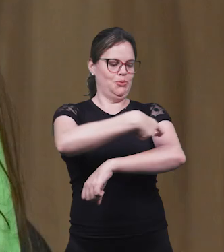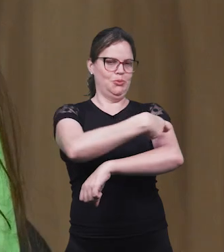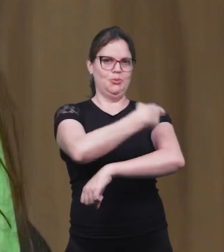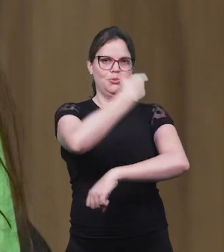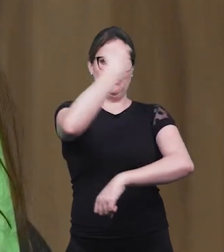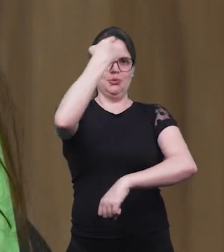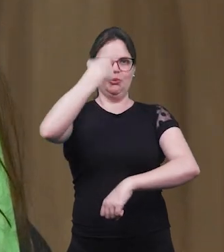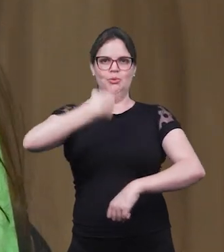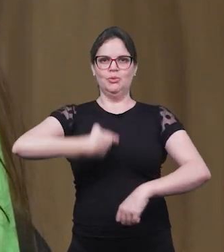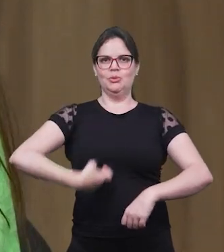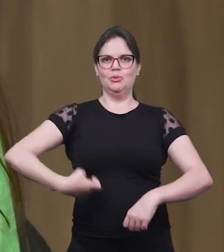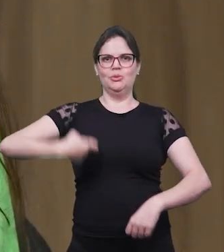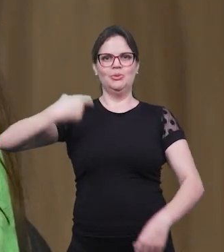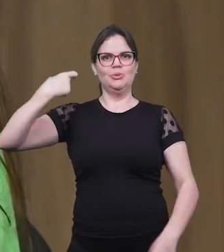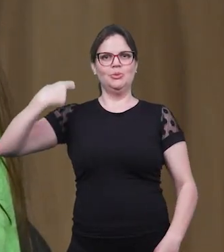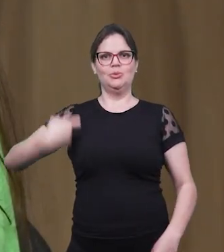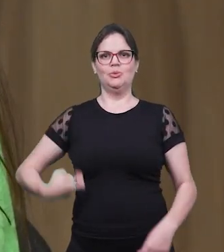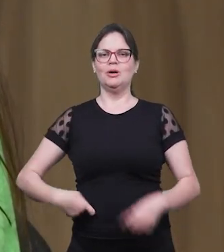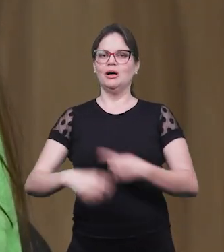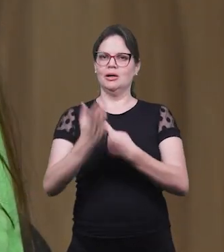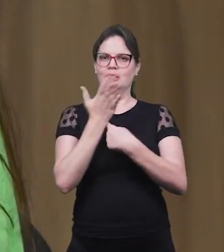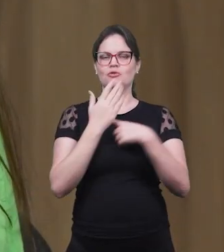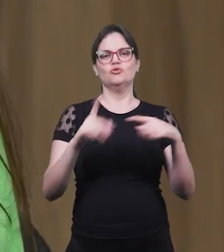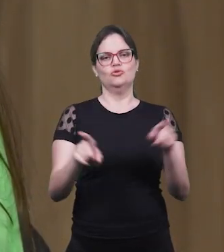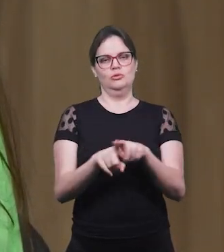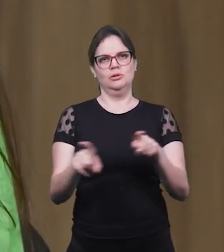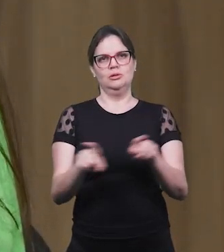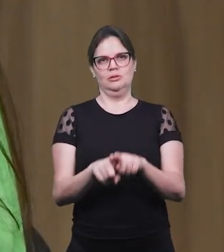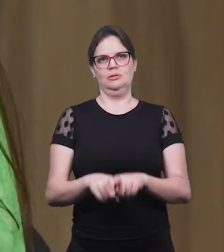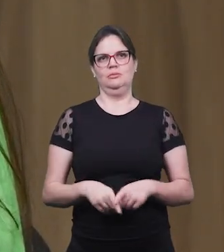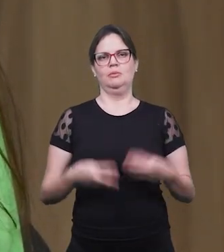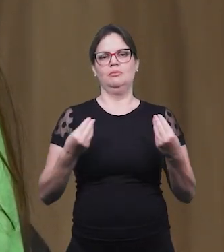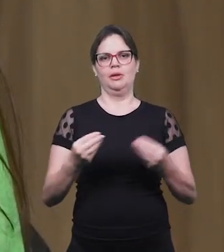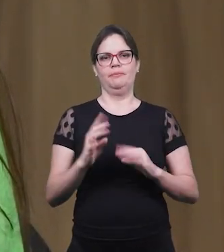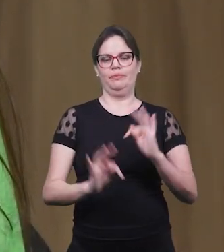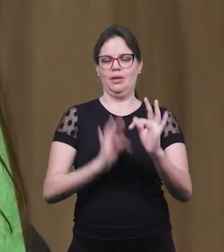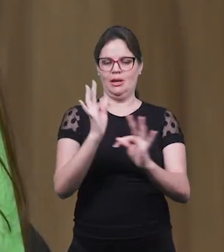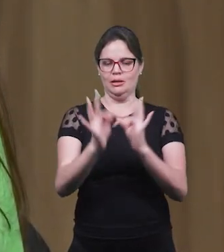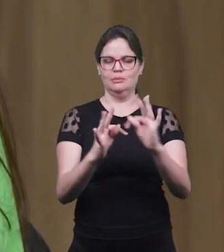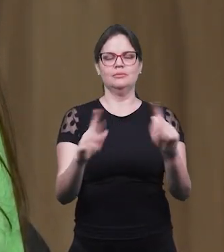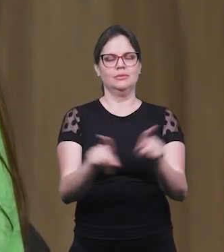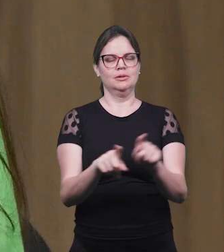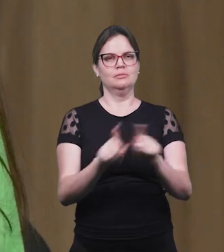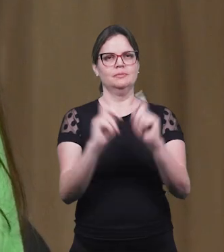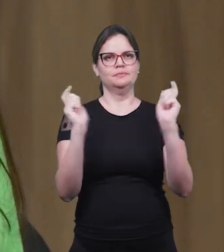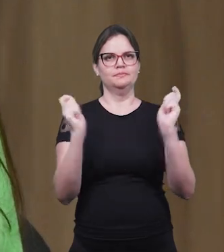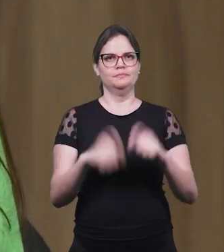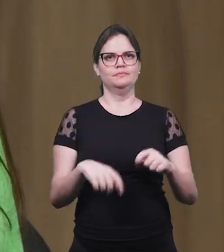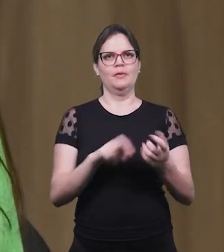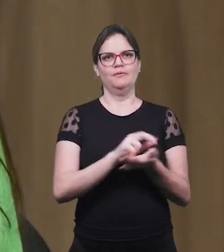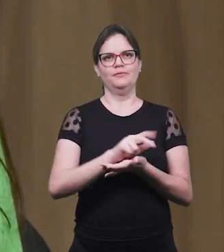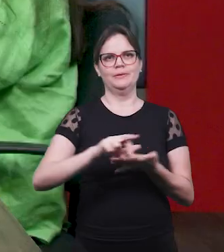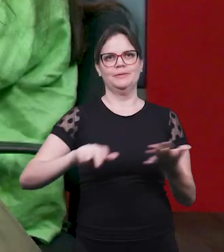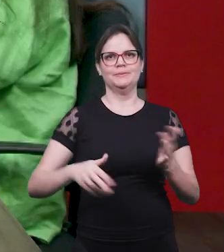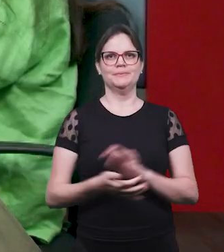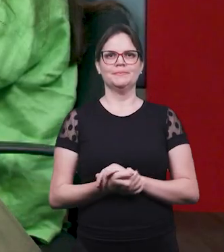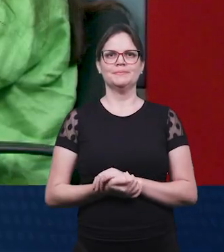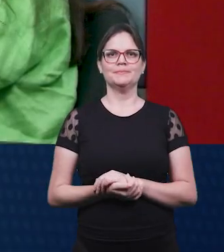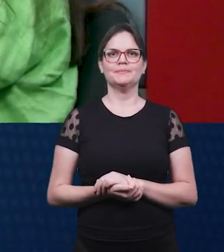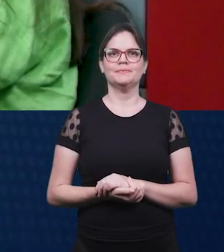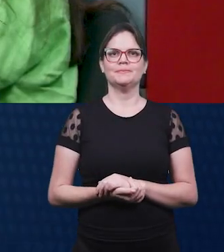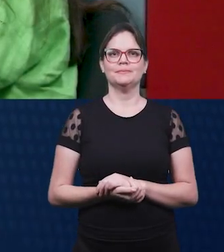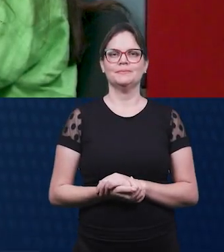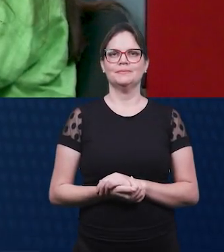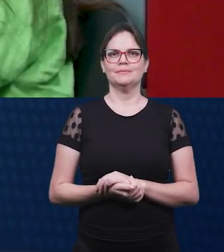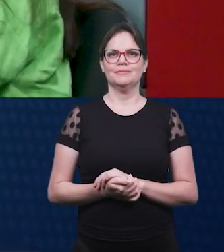um adjuvante muito excelente para tratamentos também, diversos tratamentos.